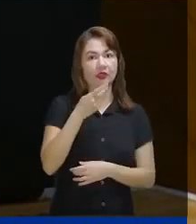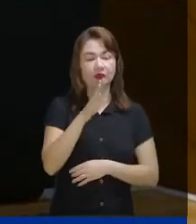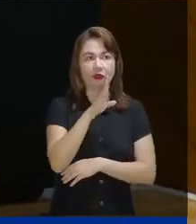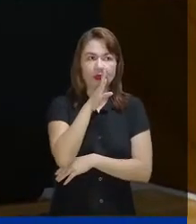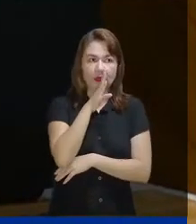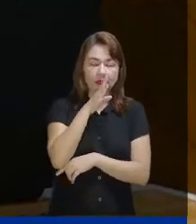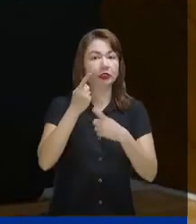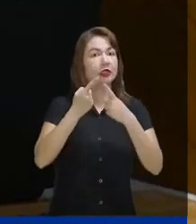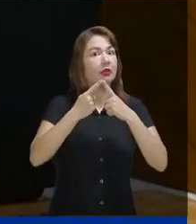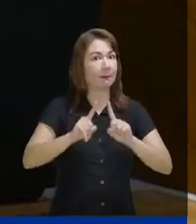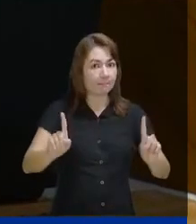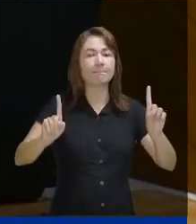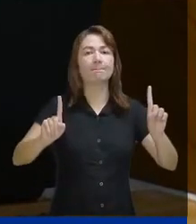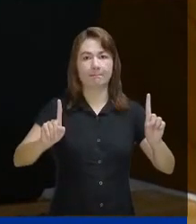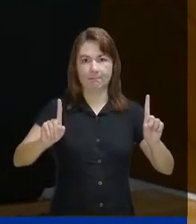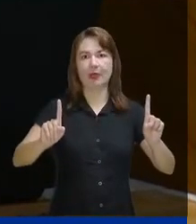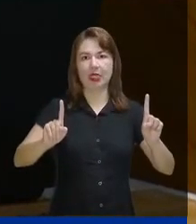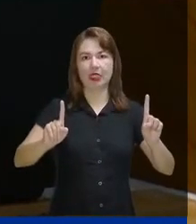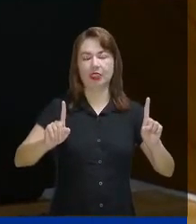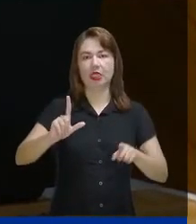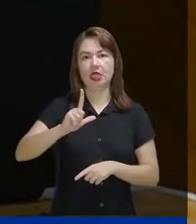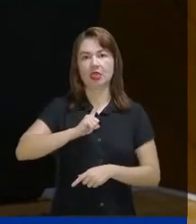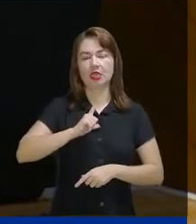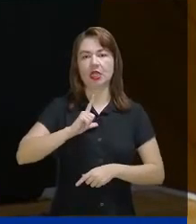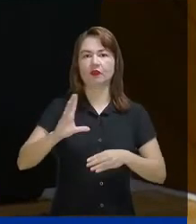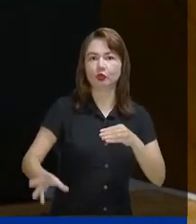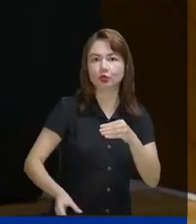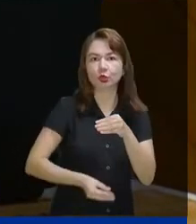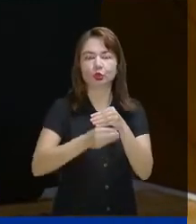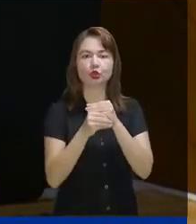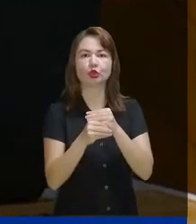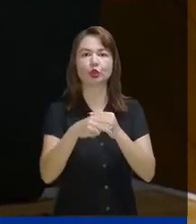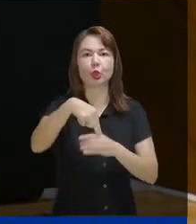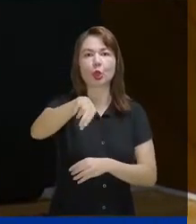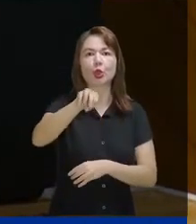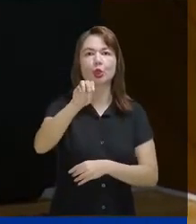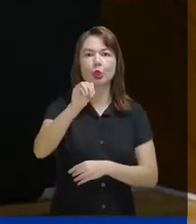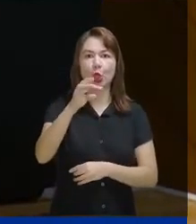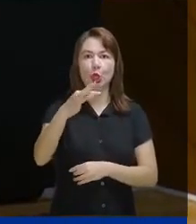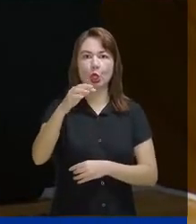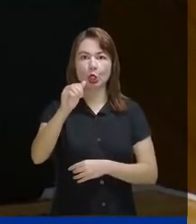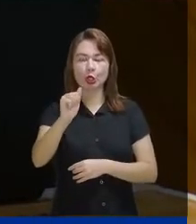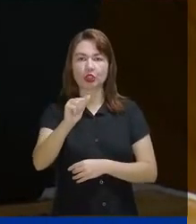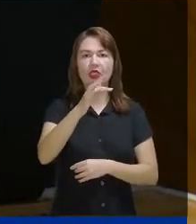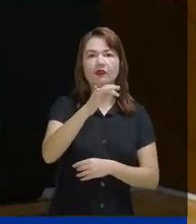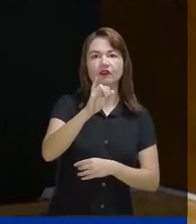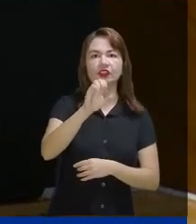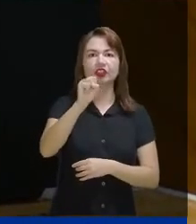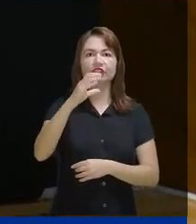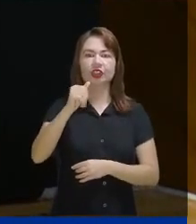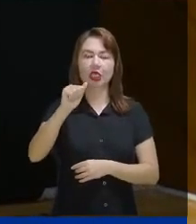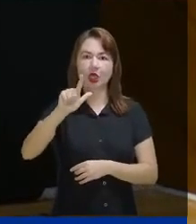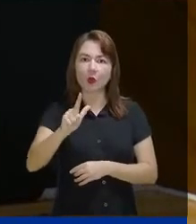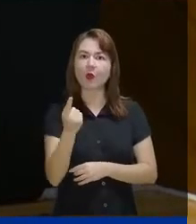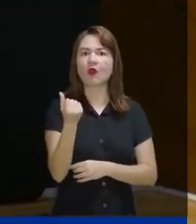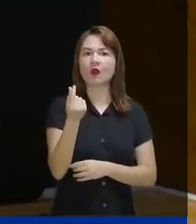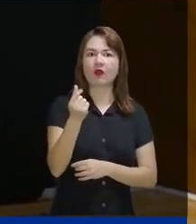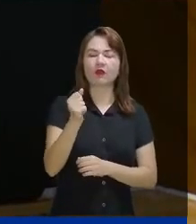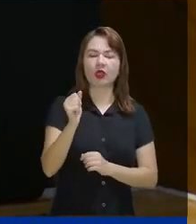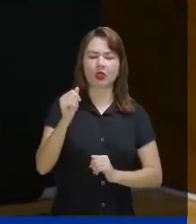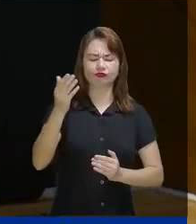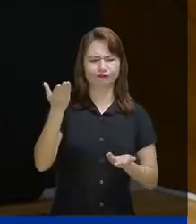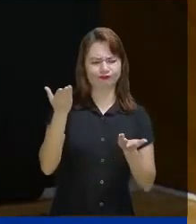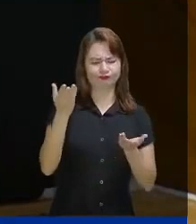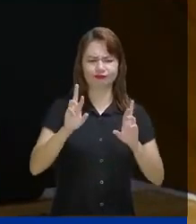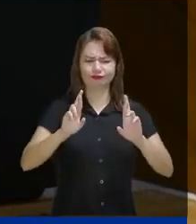muito claro que houve a juntada das notas fiscais e, embora o valor aparentemente fosse